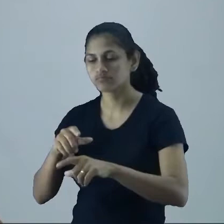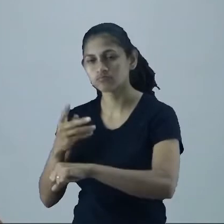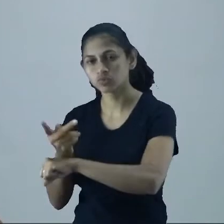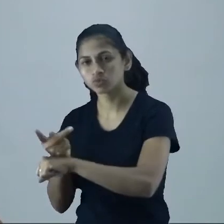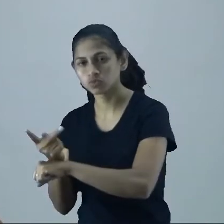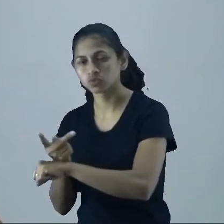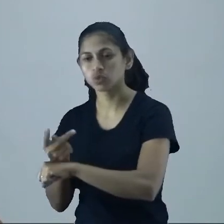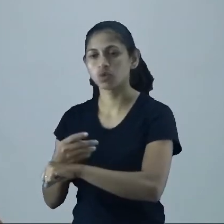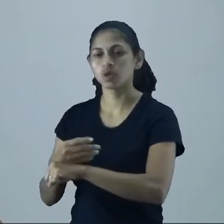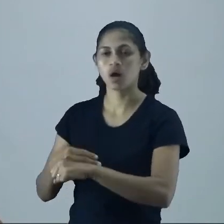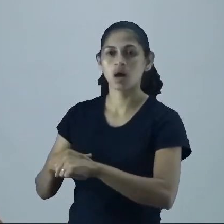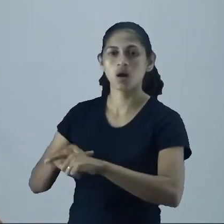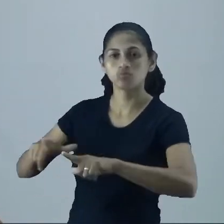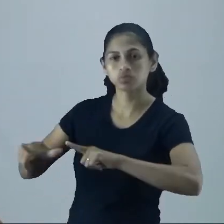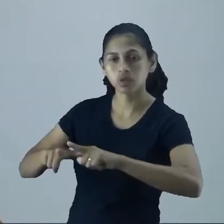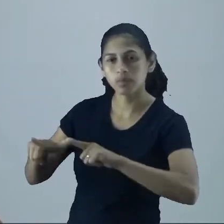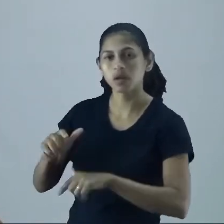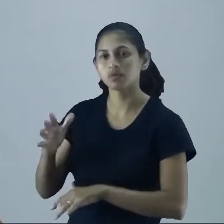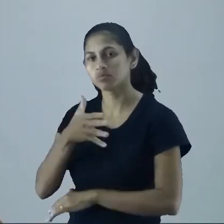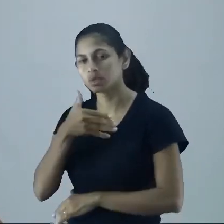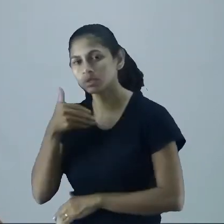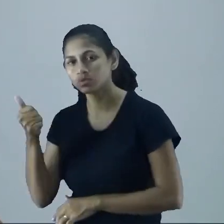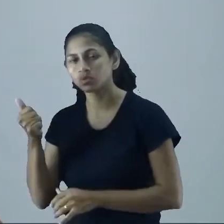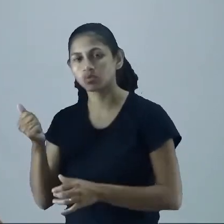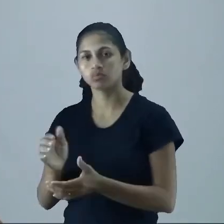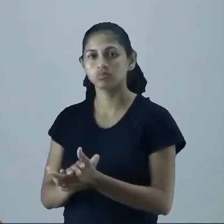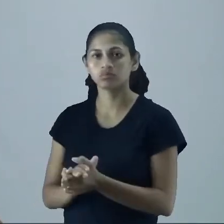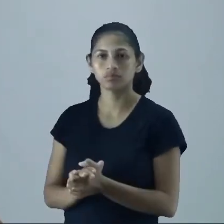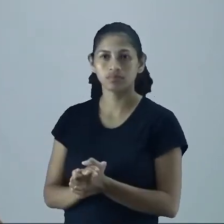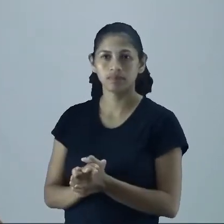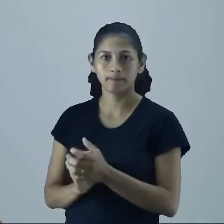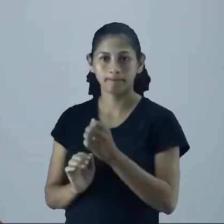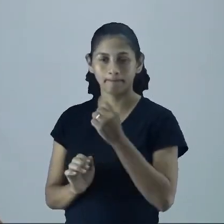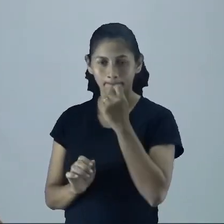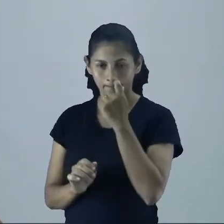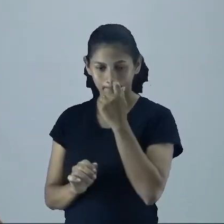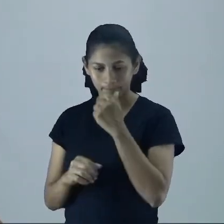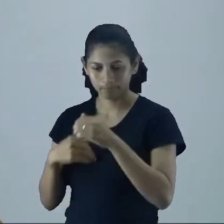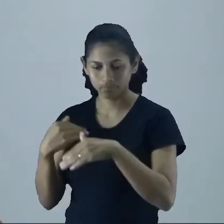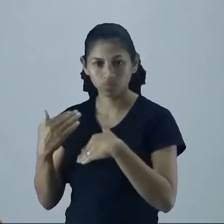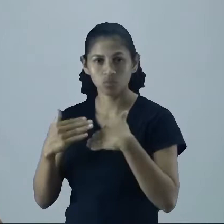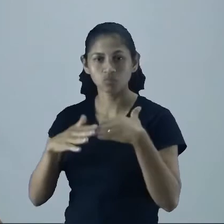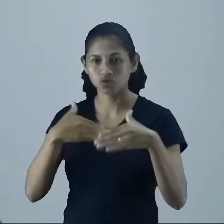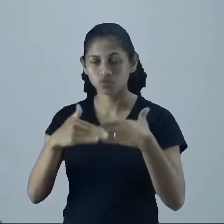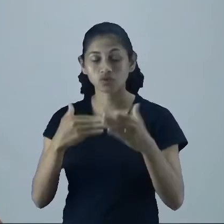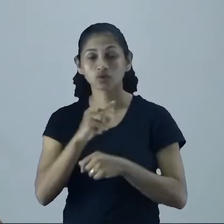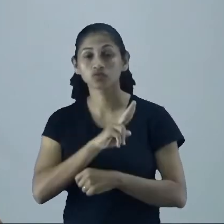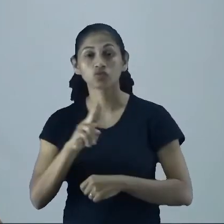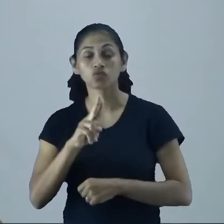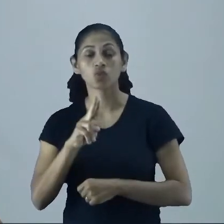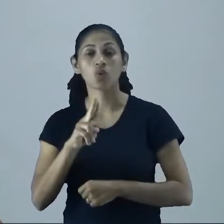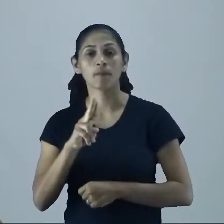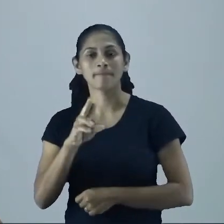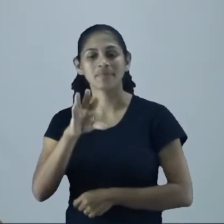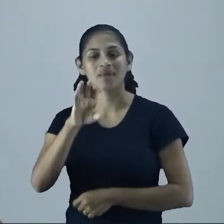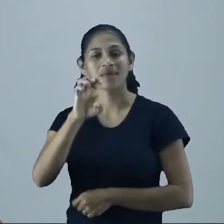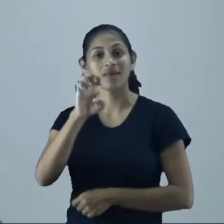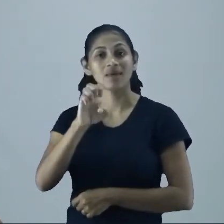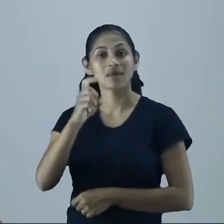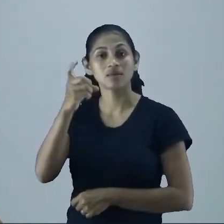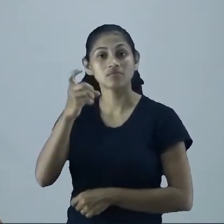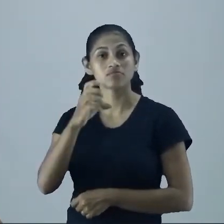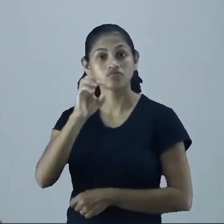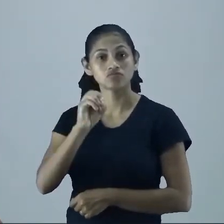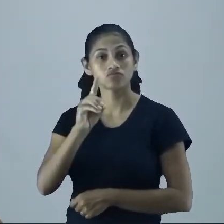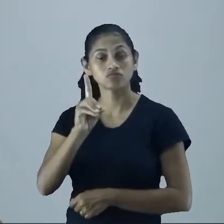vida melhores para suas famílias. Então, elas saem. Esse processo tem um nome, nós chamamos de êxodo rural. É